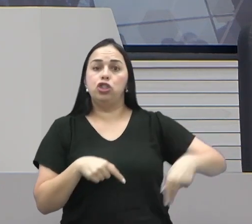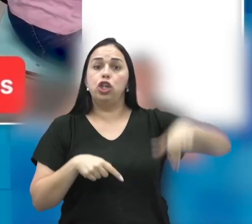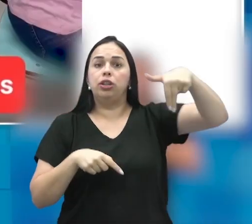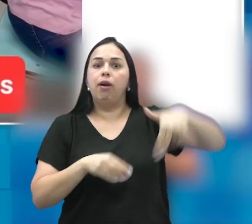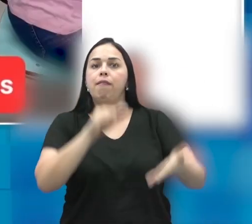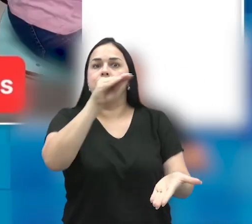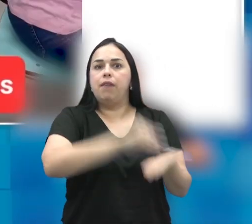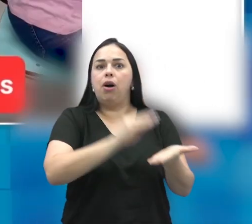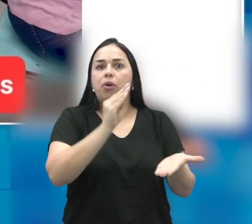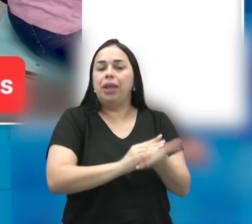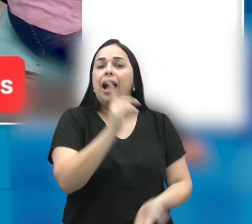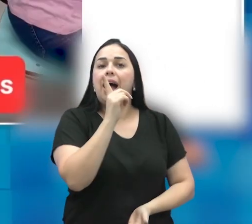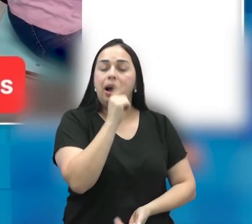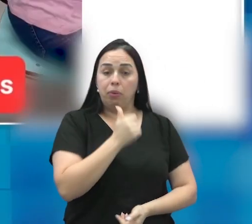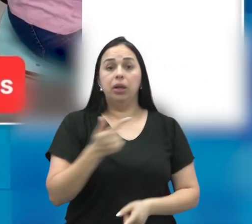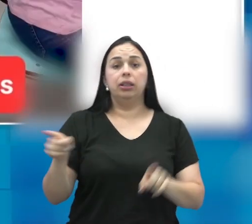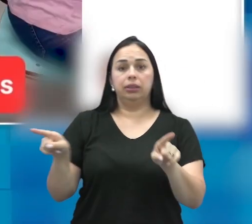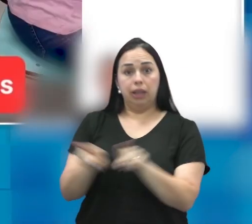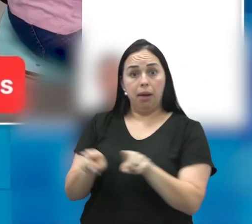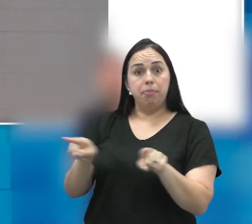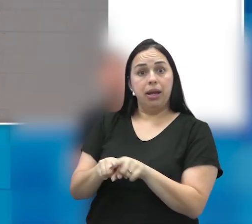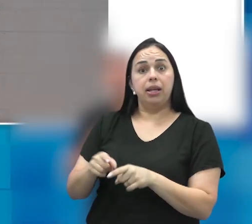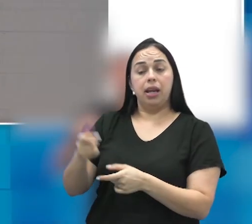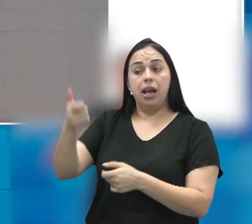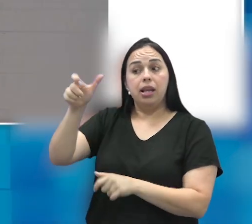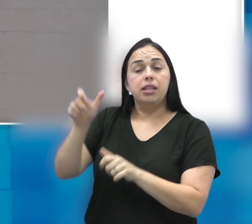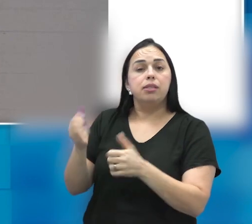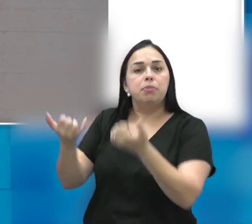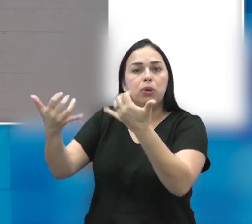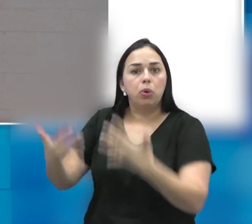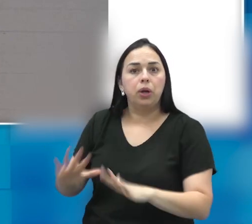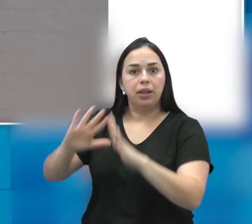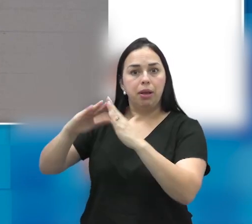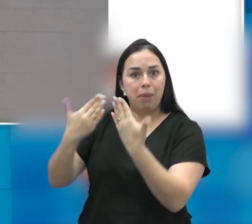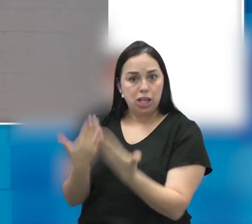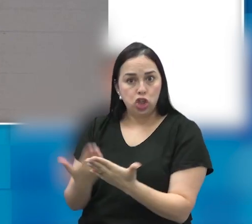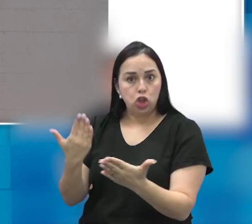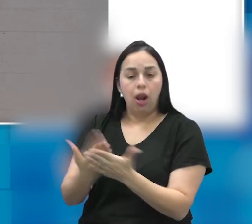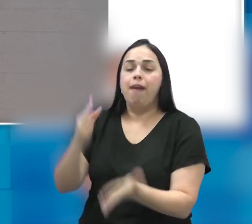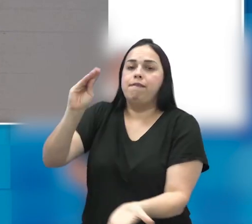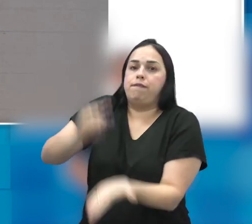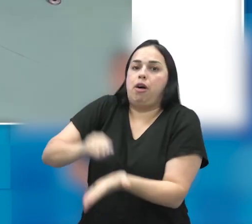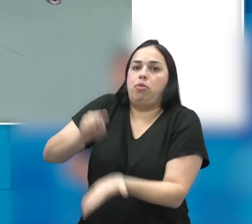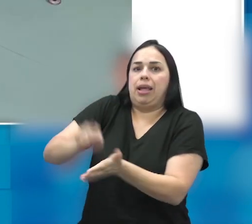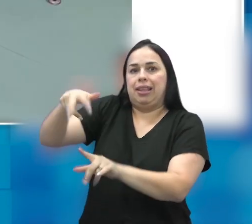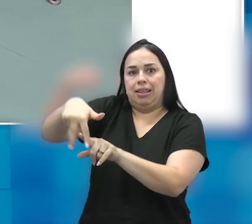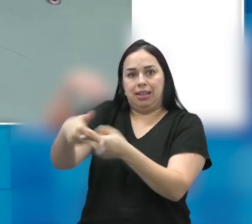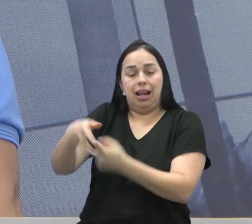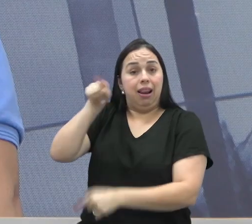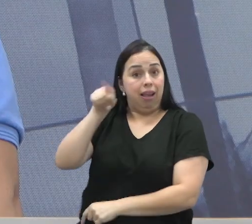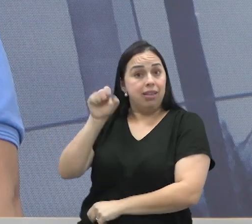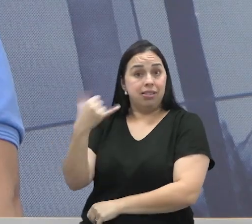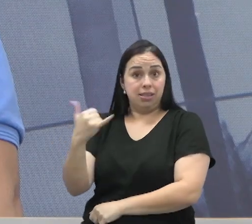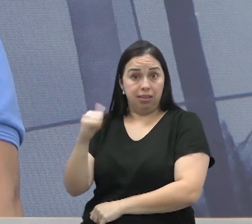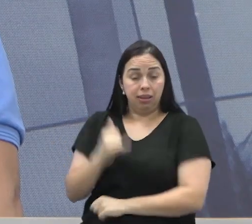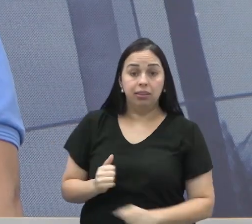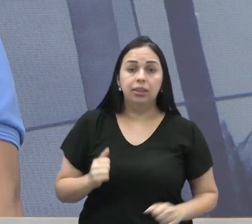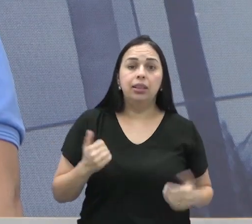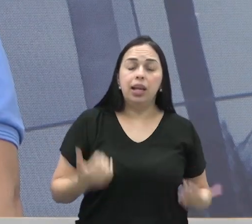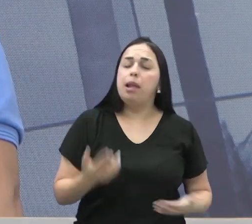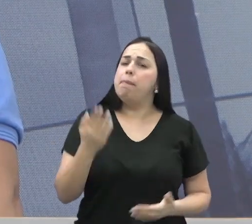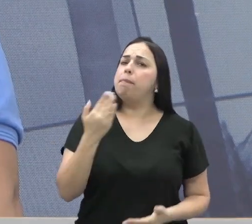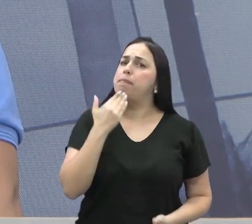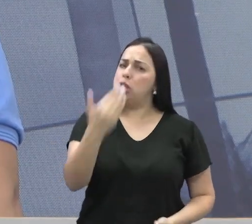norte. Outro assunto destacado pelo parlamentar foi a falta de manutenção pública em uma escola do bairro Santana. Roberto pediu